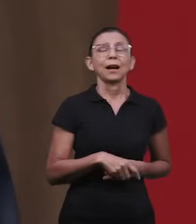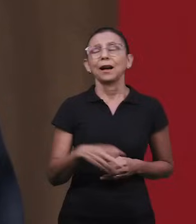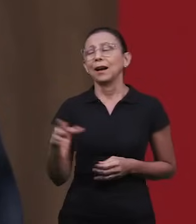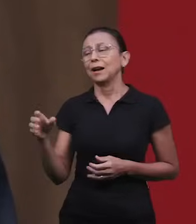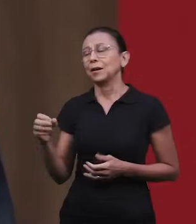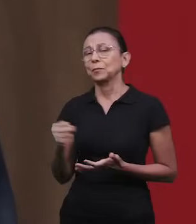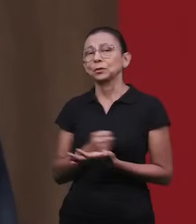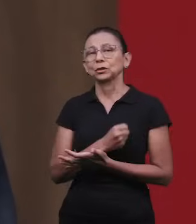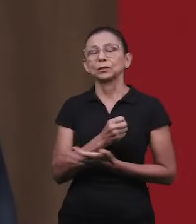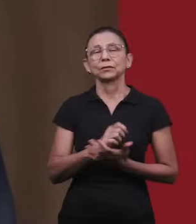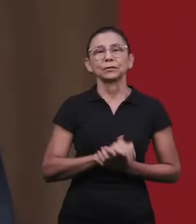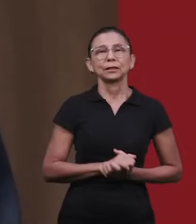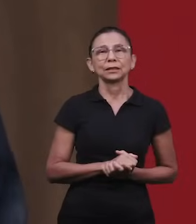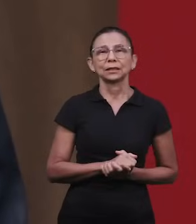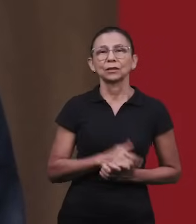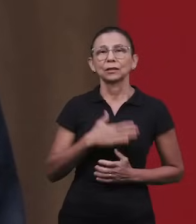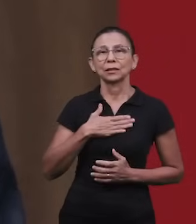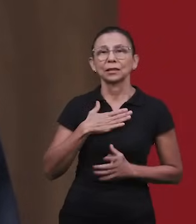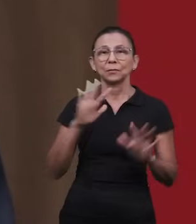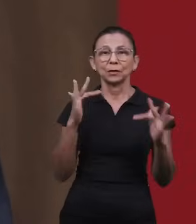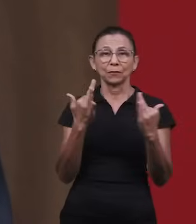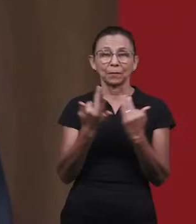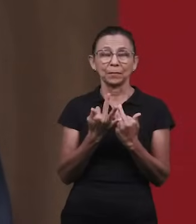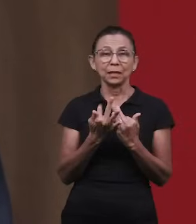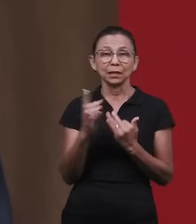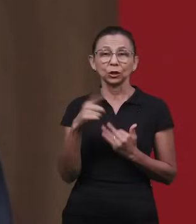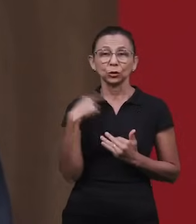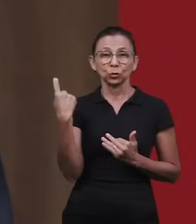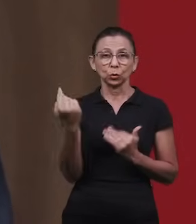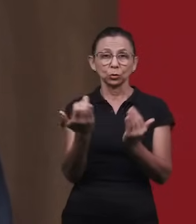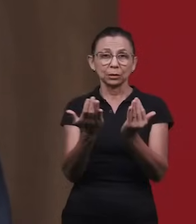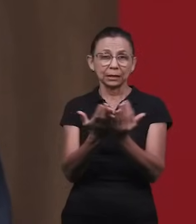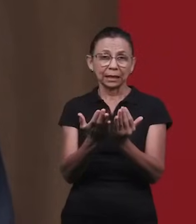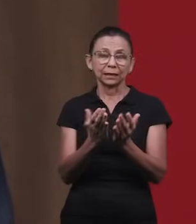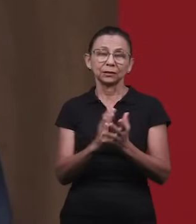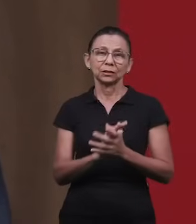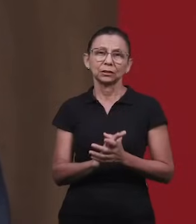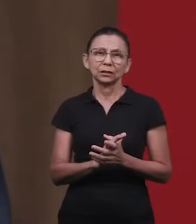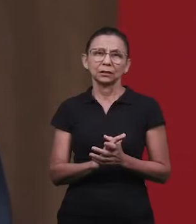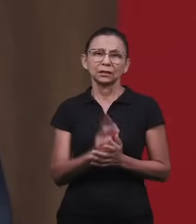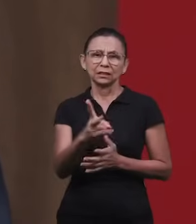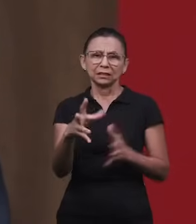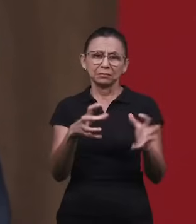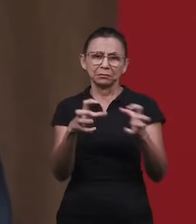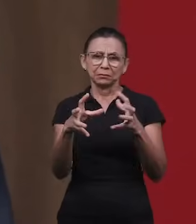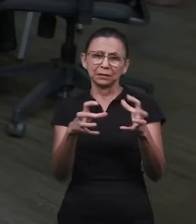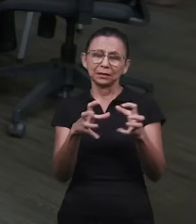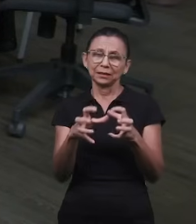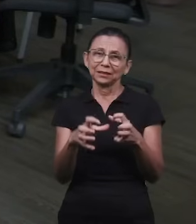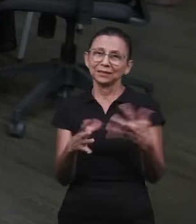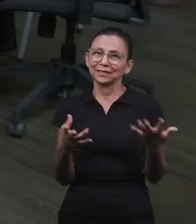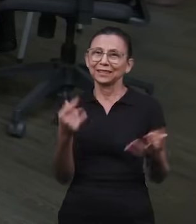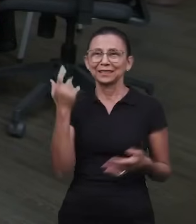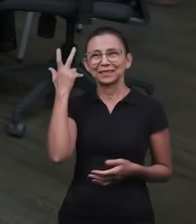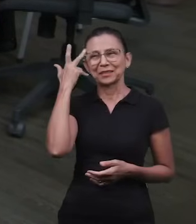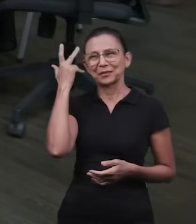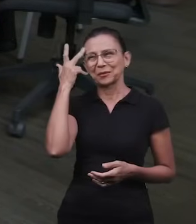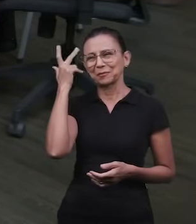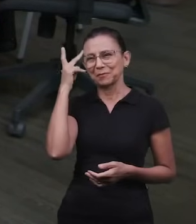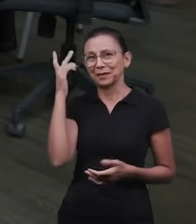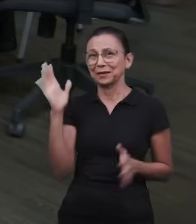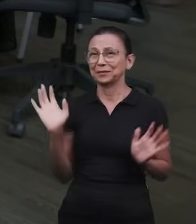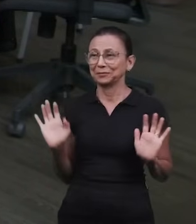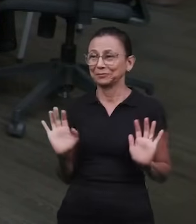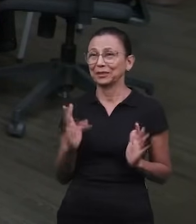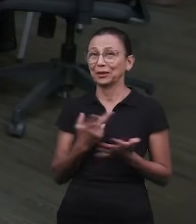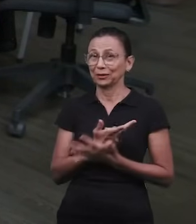igreja, todo mundo é da obra, e a gente vive brigando. Vai acontecer mesmo. Isso aí não é privilégio